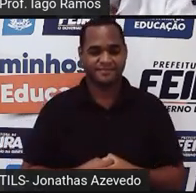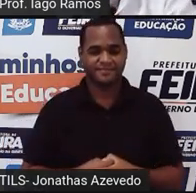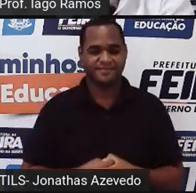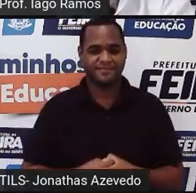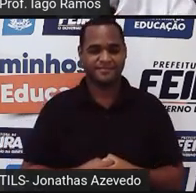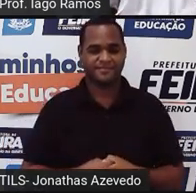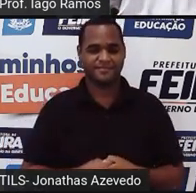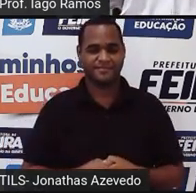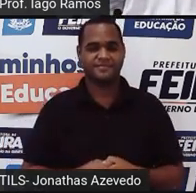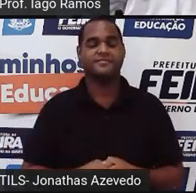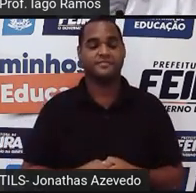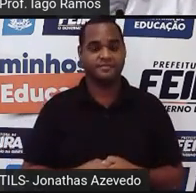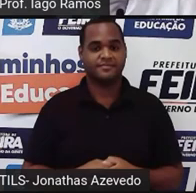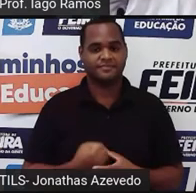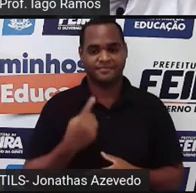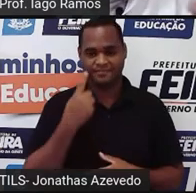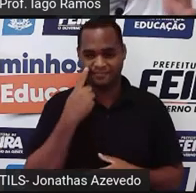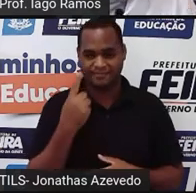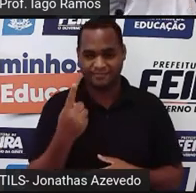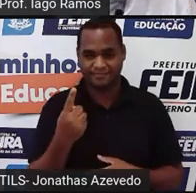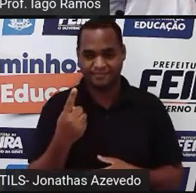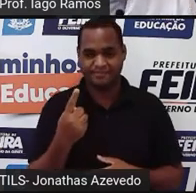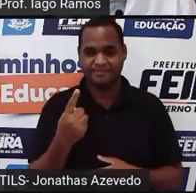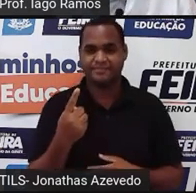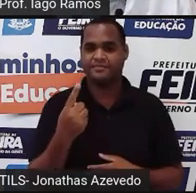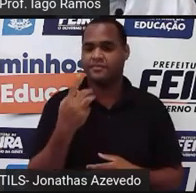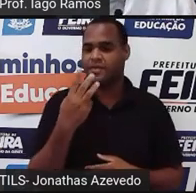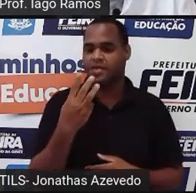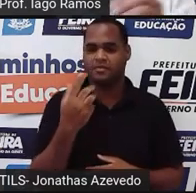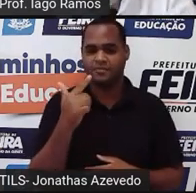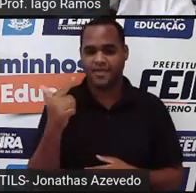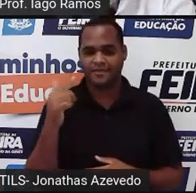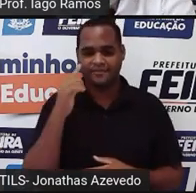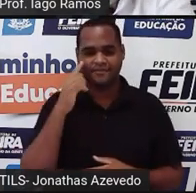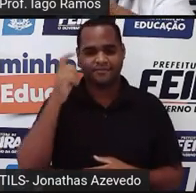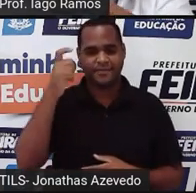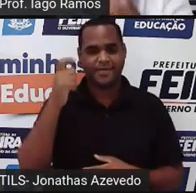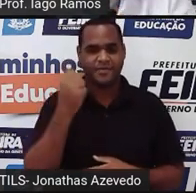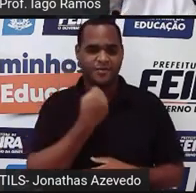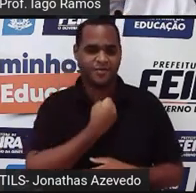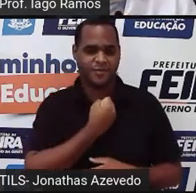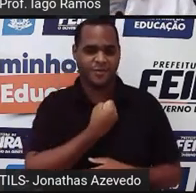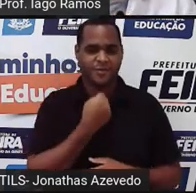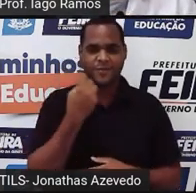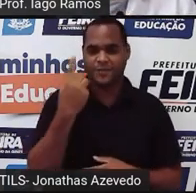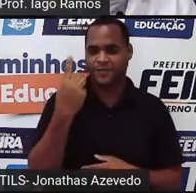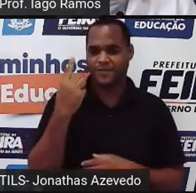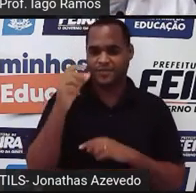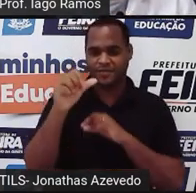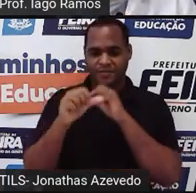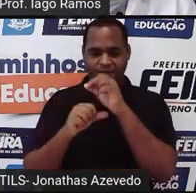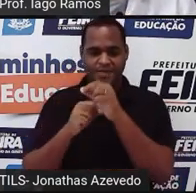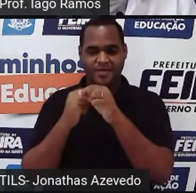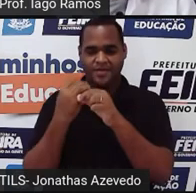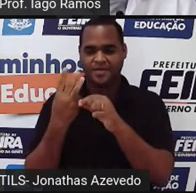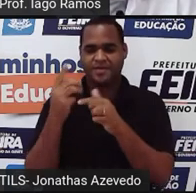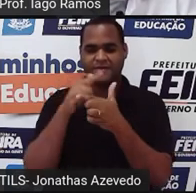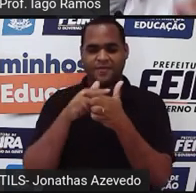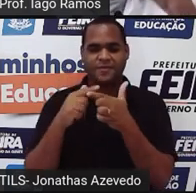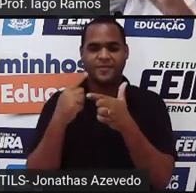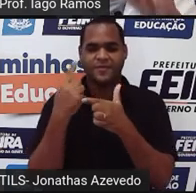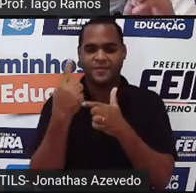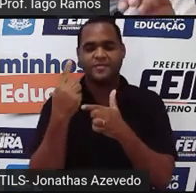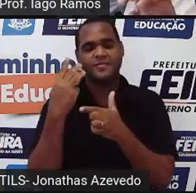raiz quadrada de três Então veja ó três se não tem expoente é um porque três elevado a um volta a ser três Oi